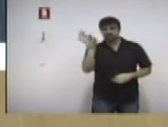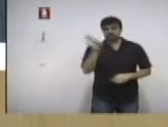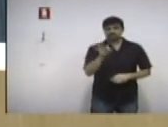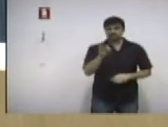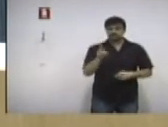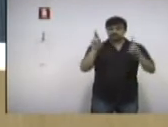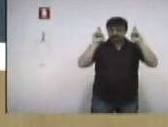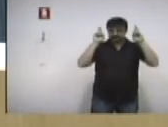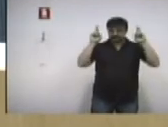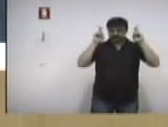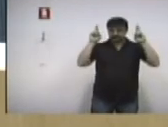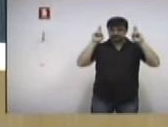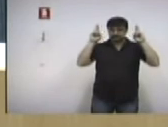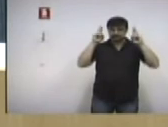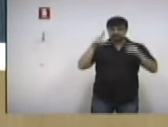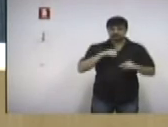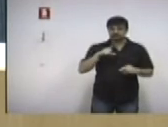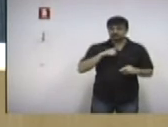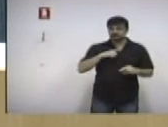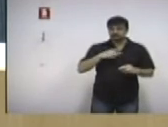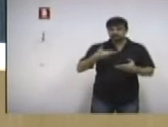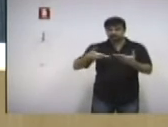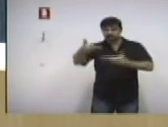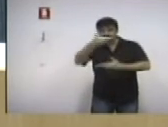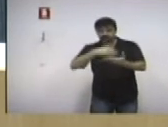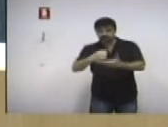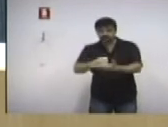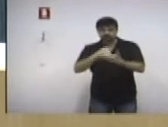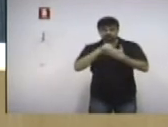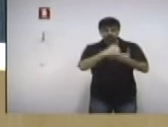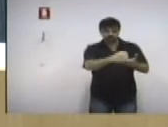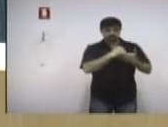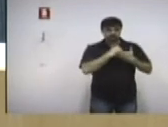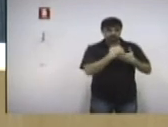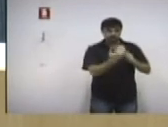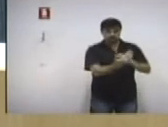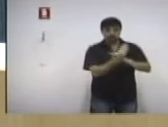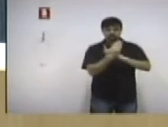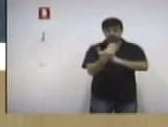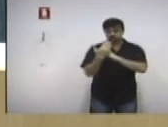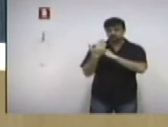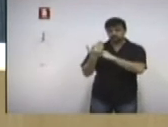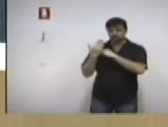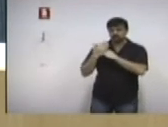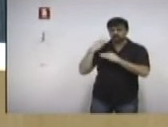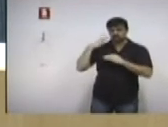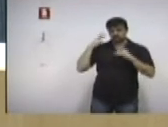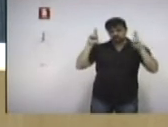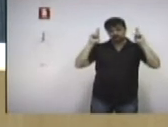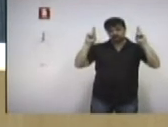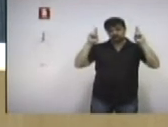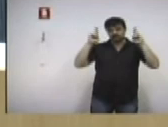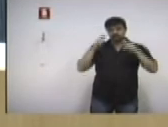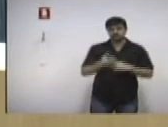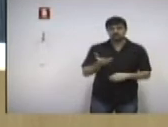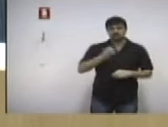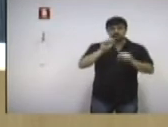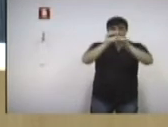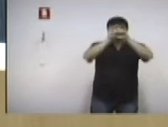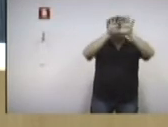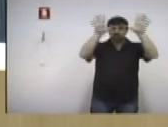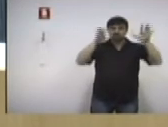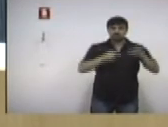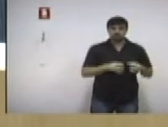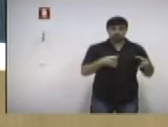então eu espero ter a colaboração dos colegas vereadores para deixar bem claro